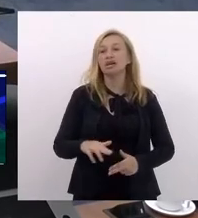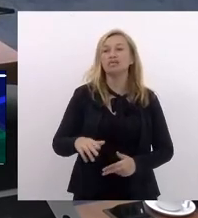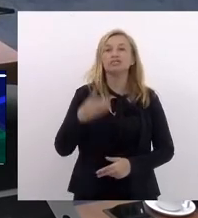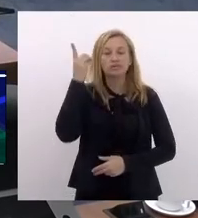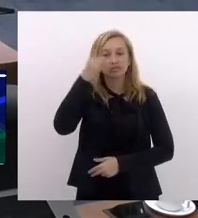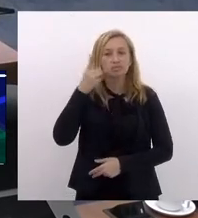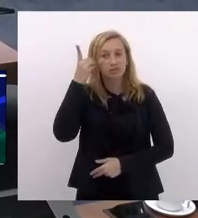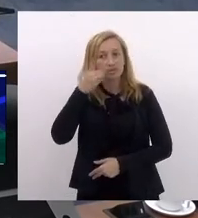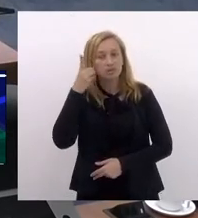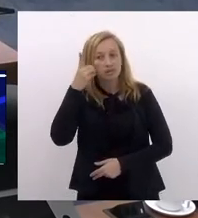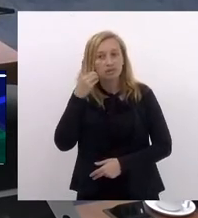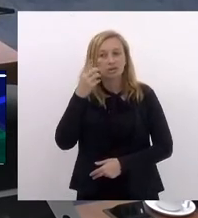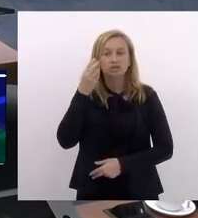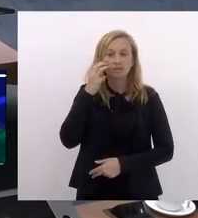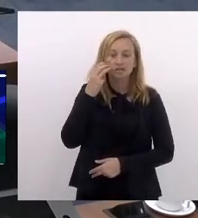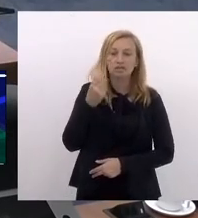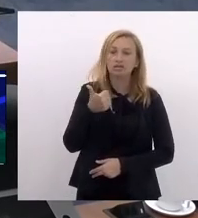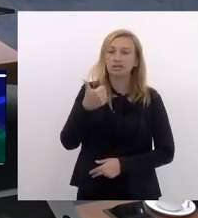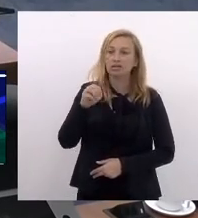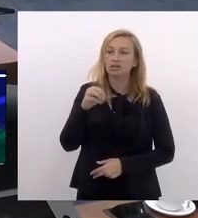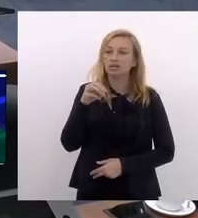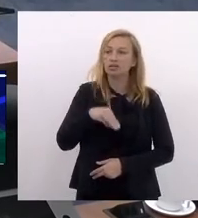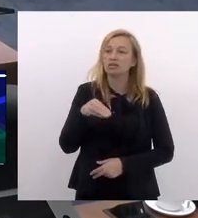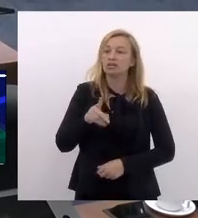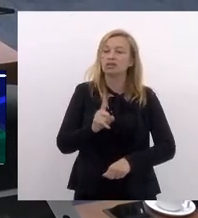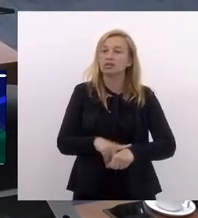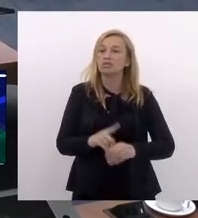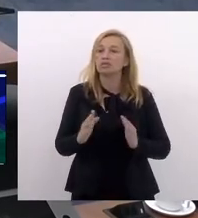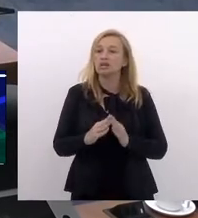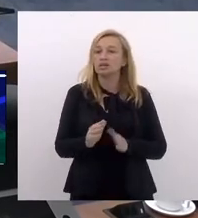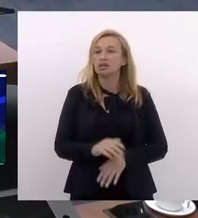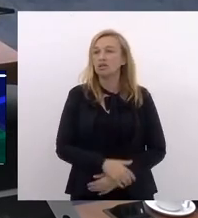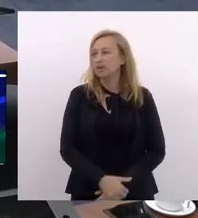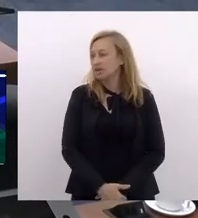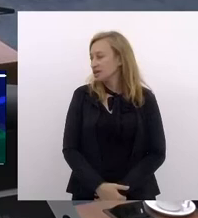Valdec Carneiro. Vossa Excelência dispõe de 10 minutos do tempo regimental.